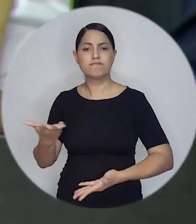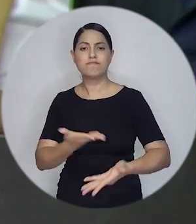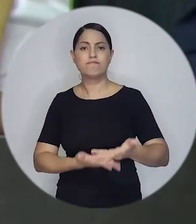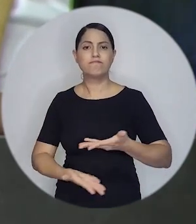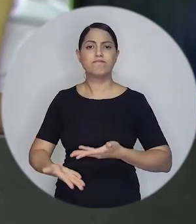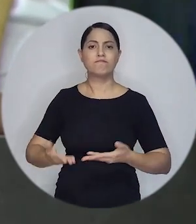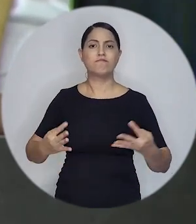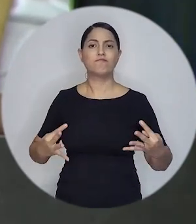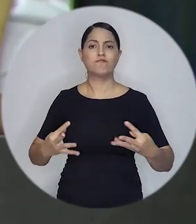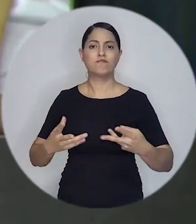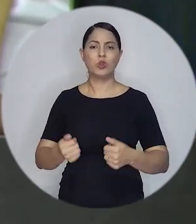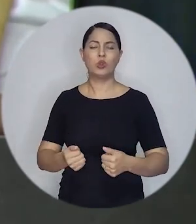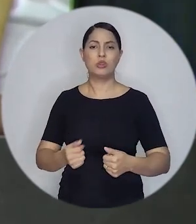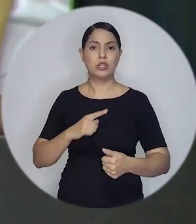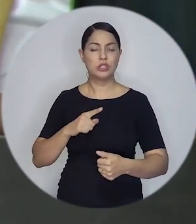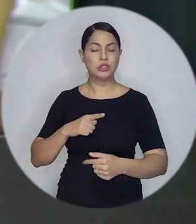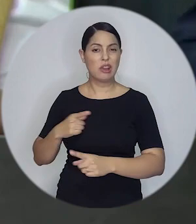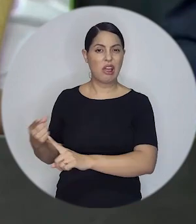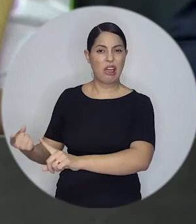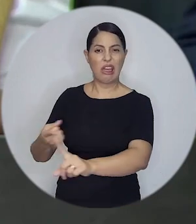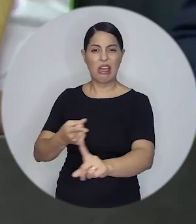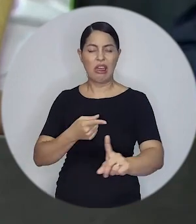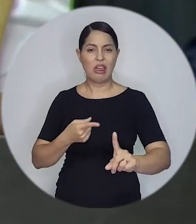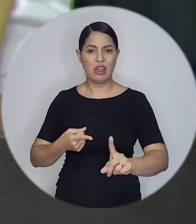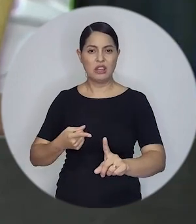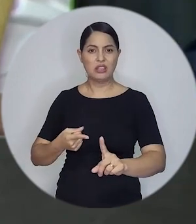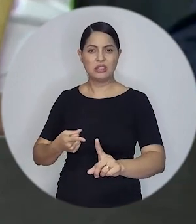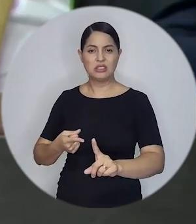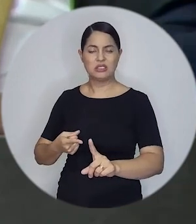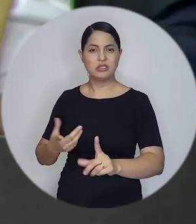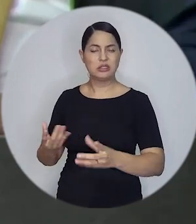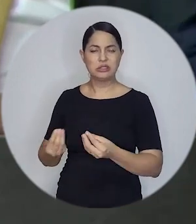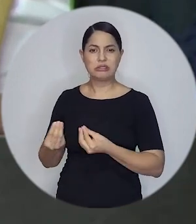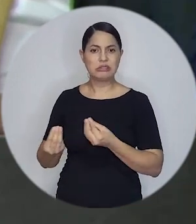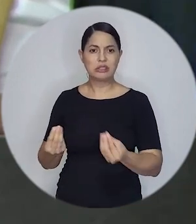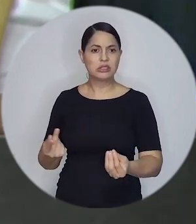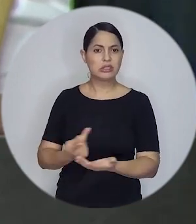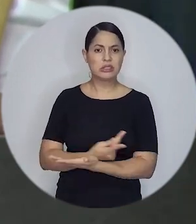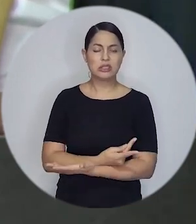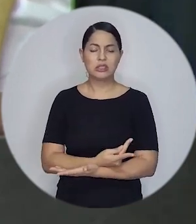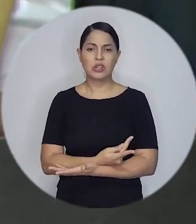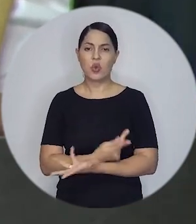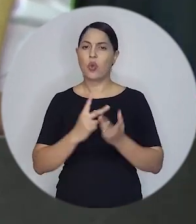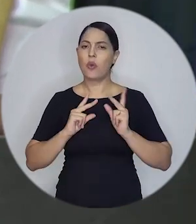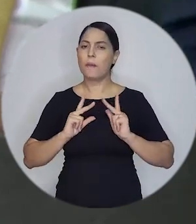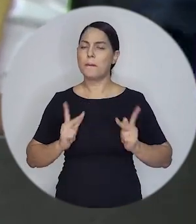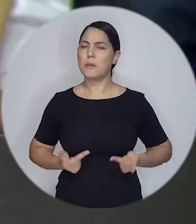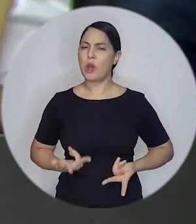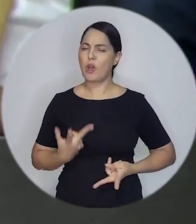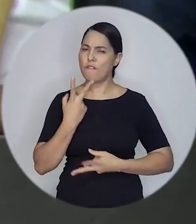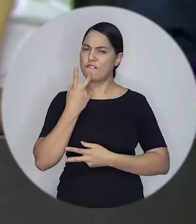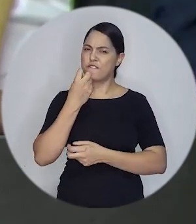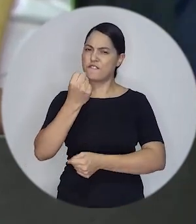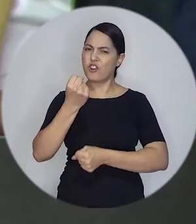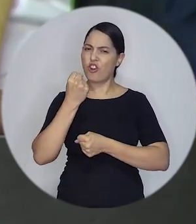deputados e senadores que estavam sendo caçados e perseguidos, com uma força assim de humanidade